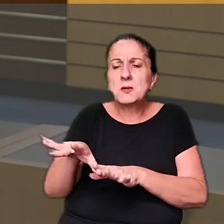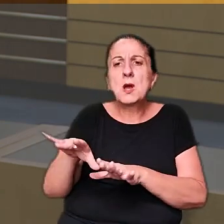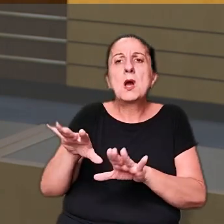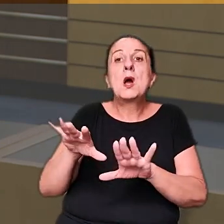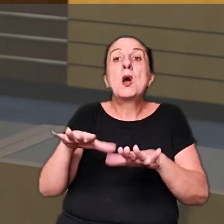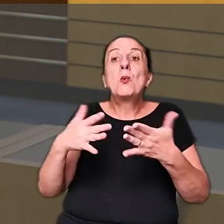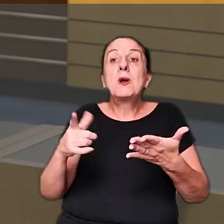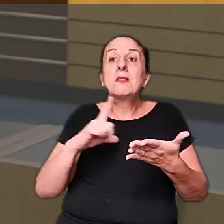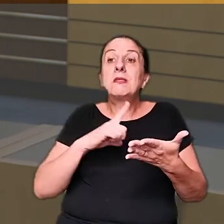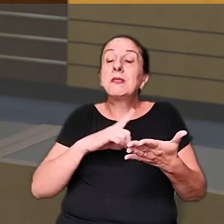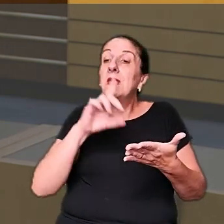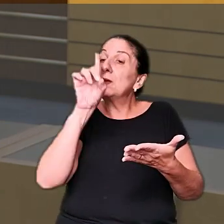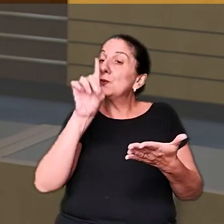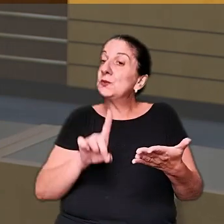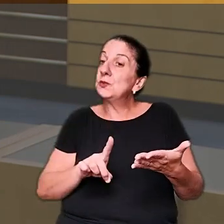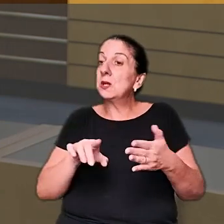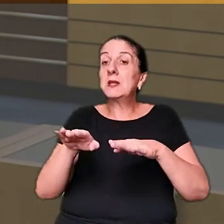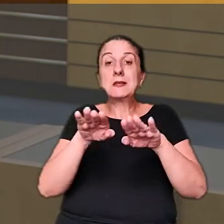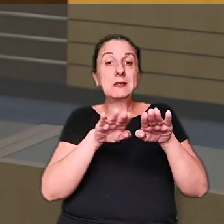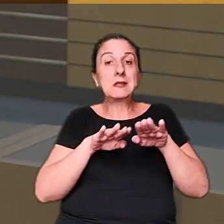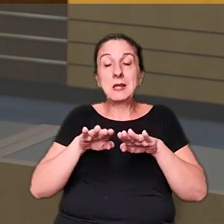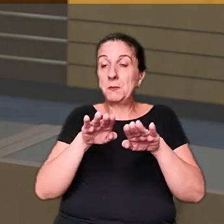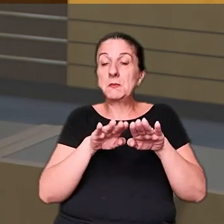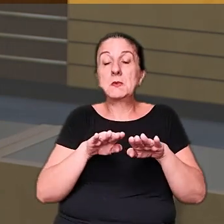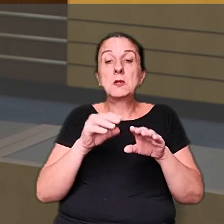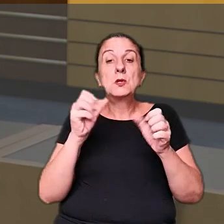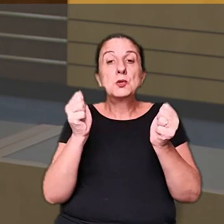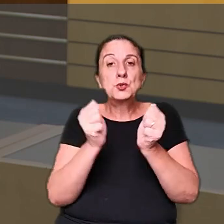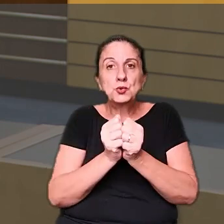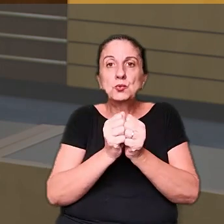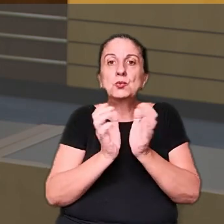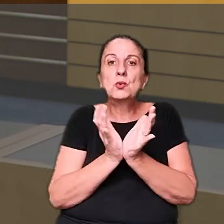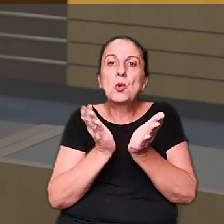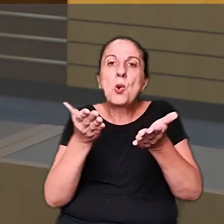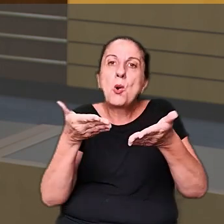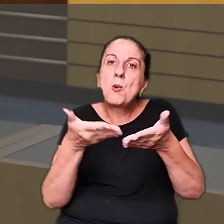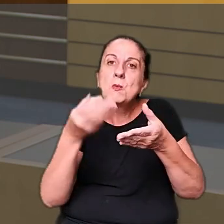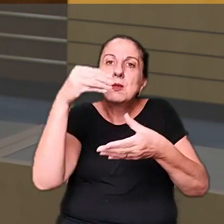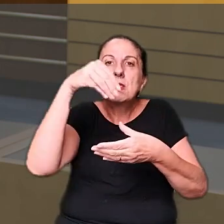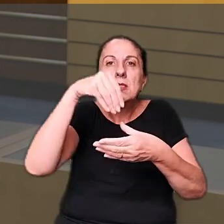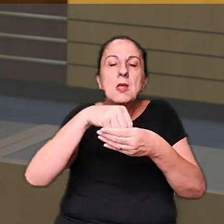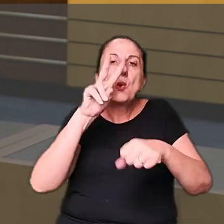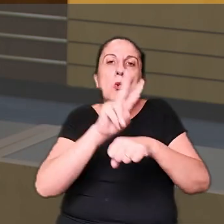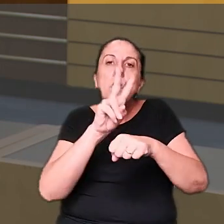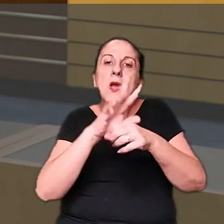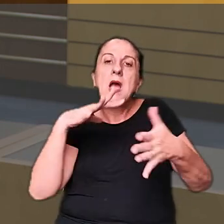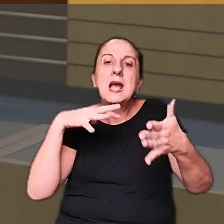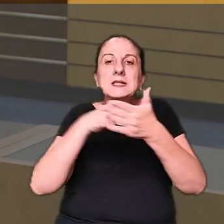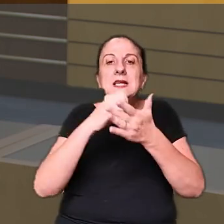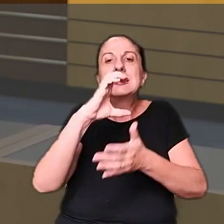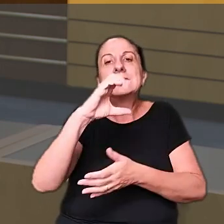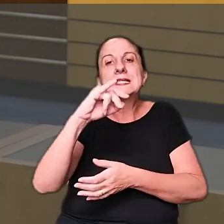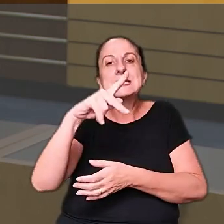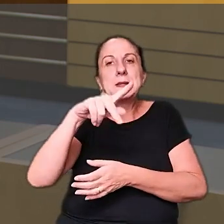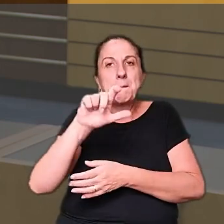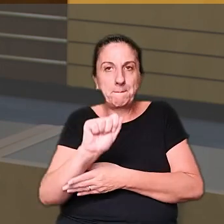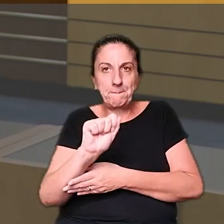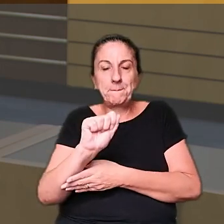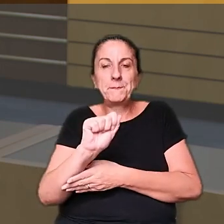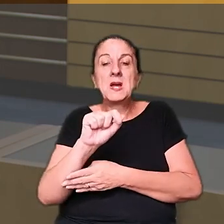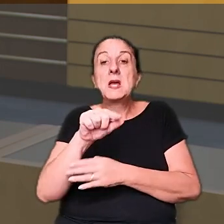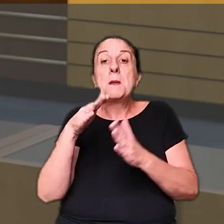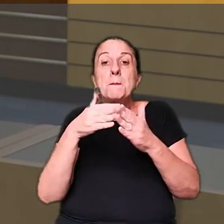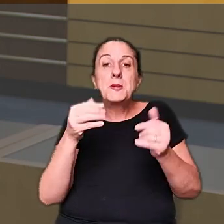sido dispensado quando teria direito à estabilidade provisória por fazer parte da Comissão Interna de Prevenção de Acidentes,